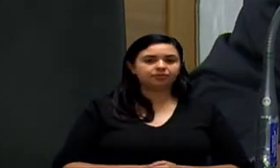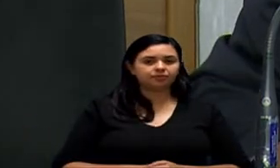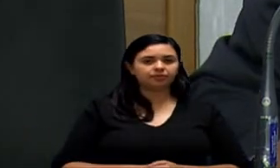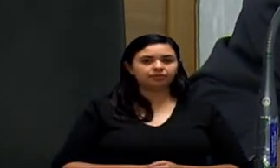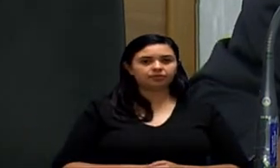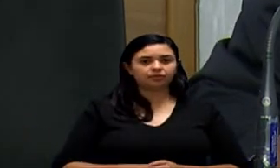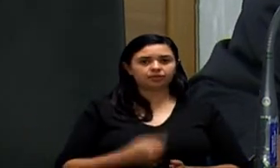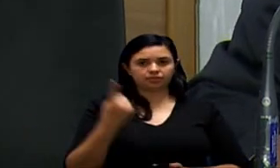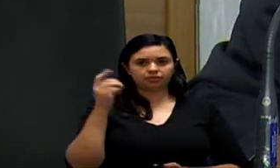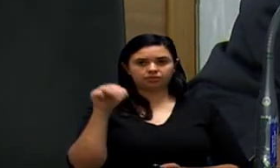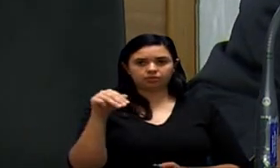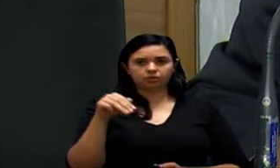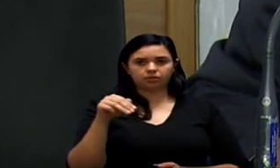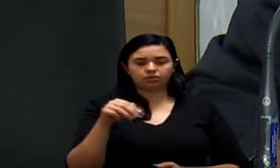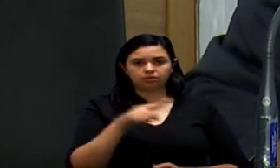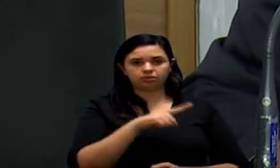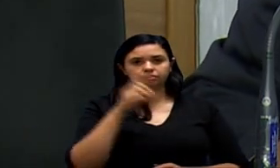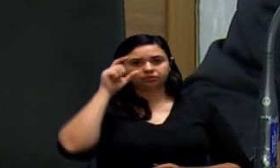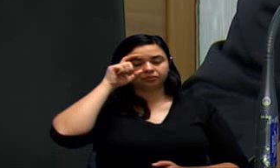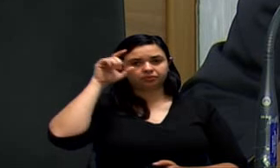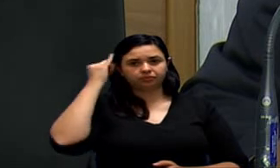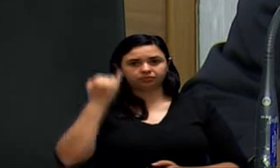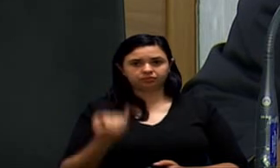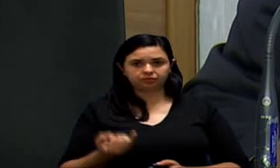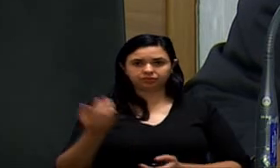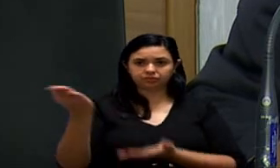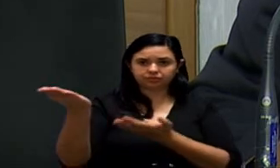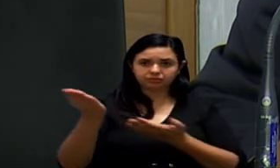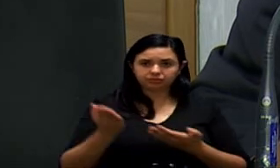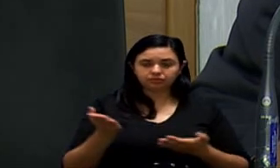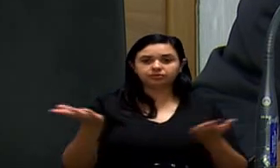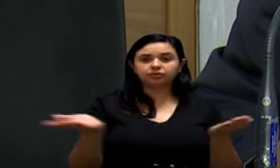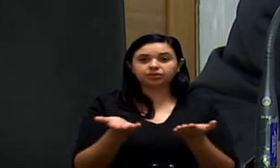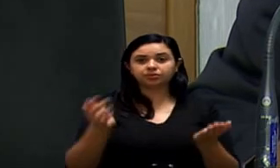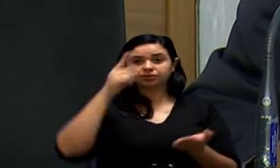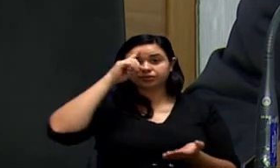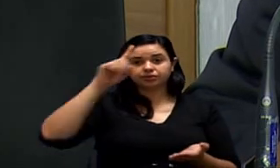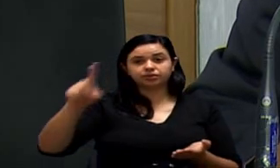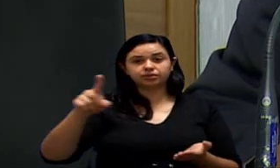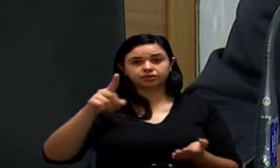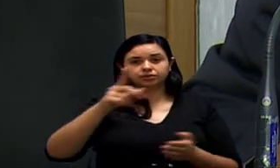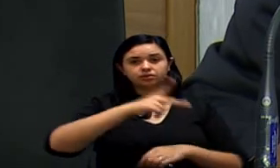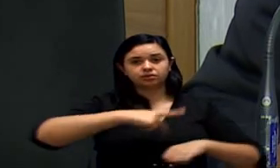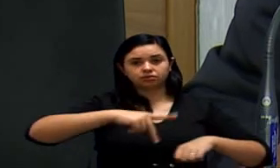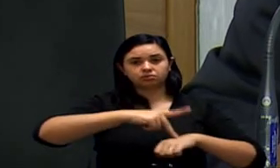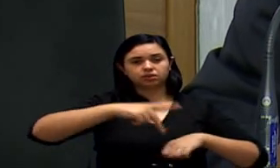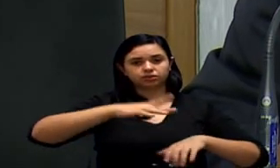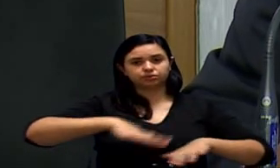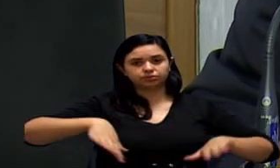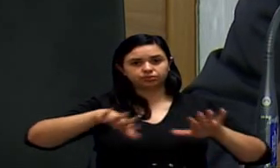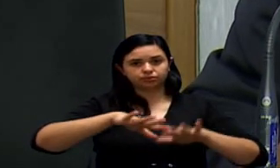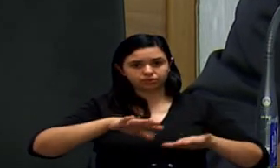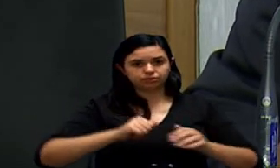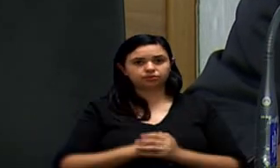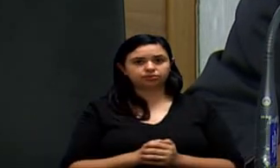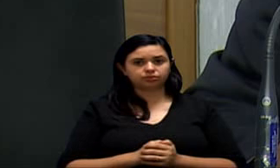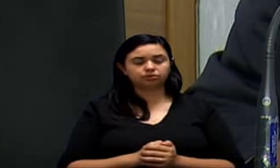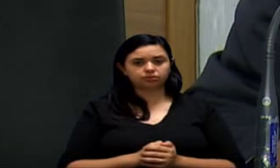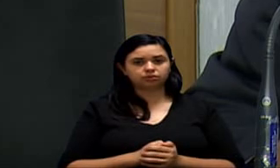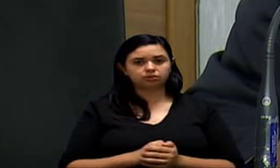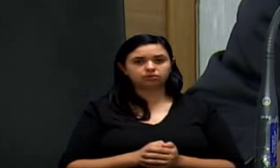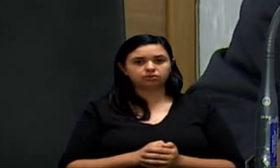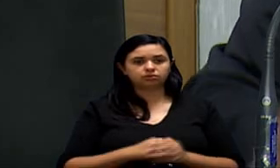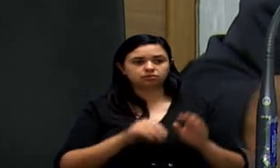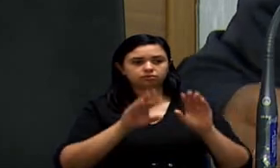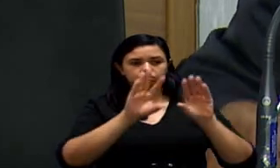Eu gostaria de convidar a vereadora Yara. Hoje é o Dia Nacional de Combate ao Abuso e Exploração Sexual de Crianças e